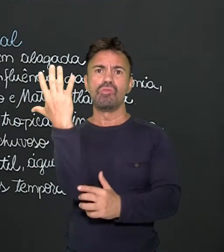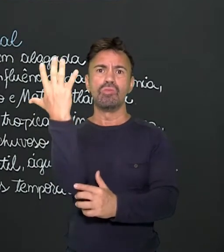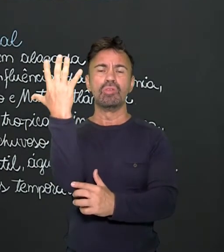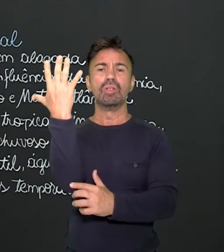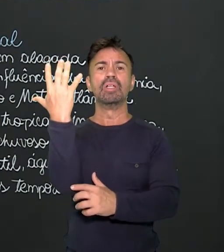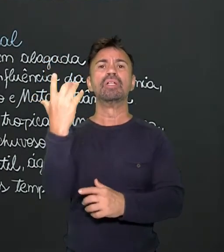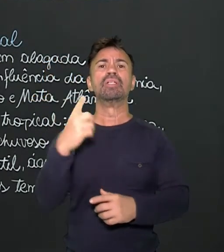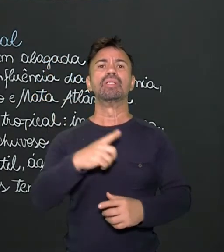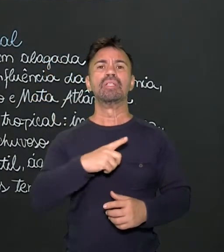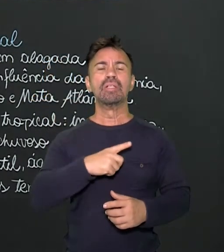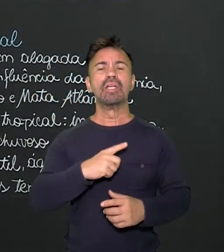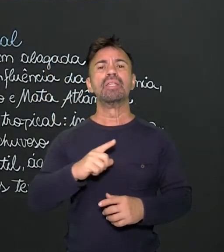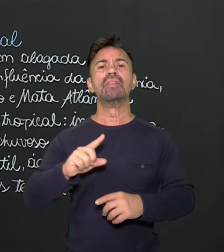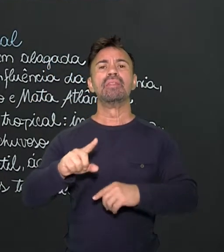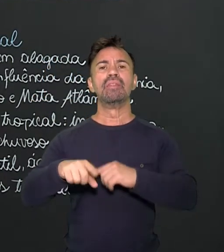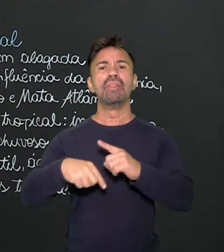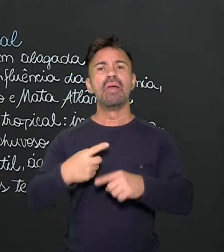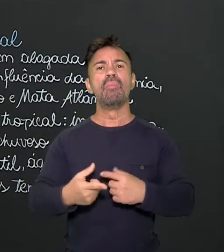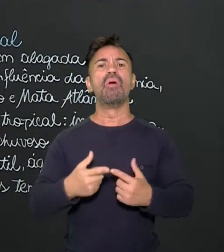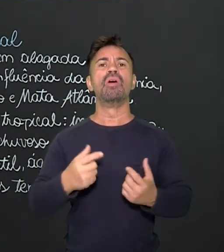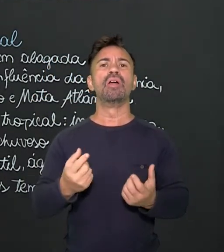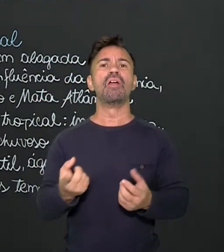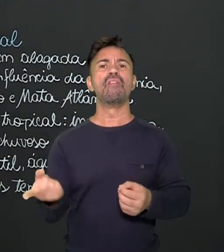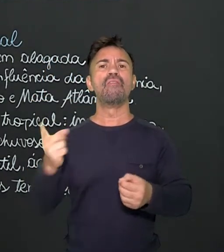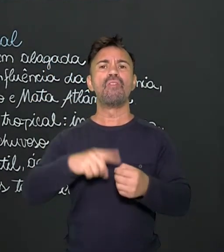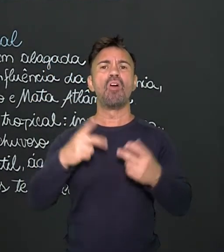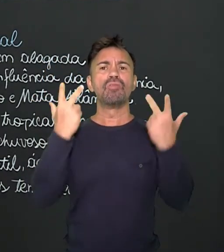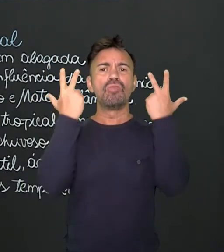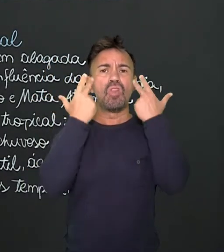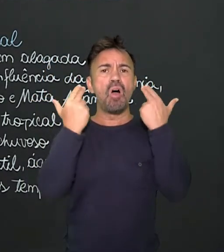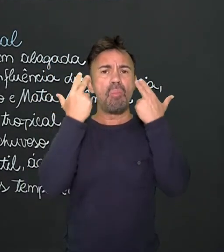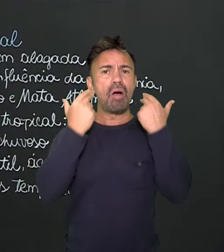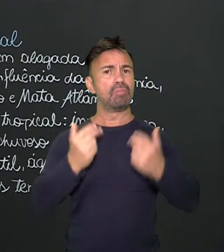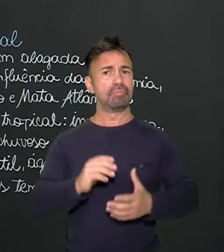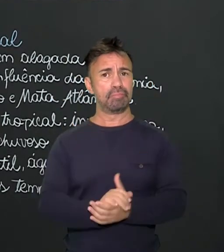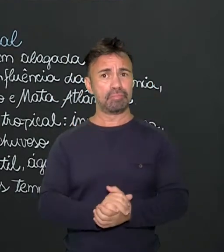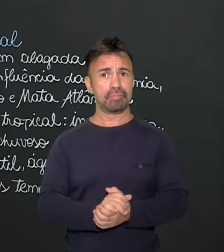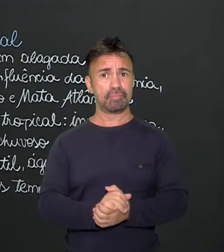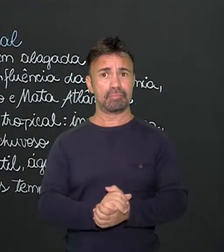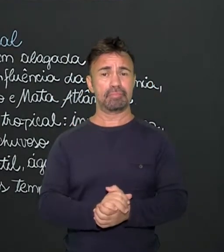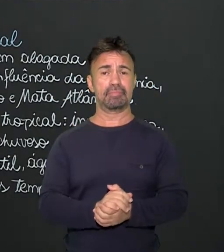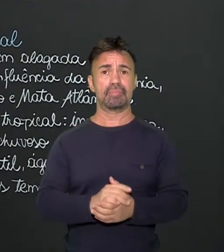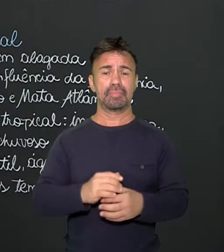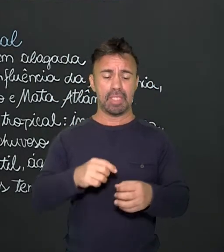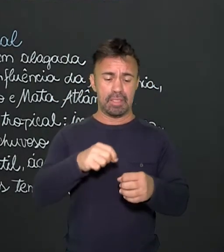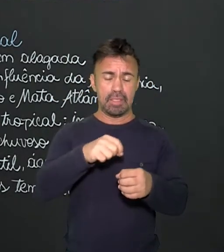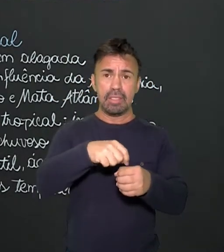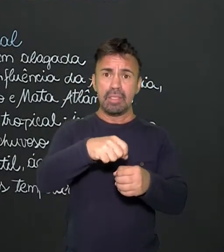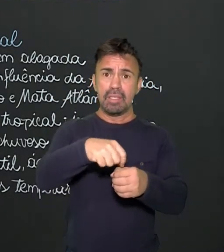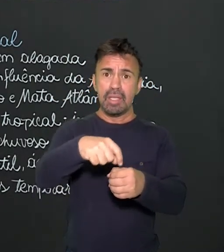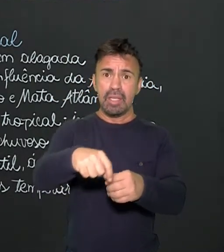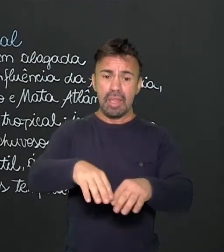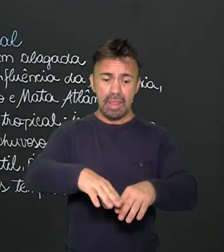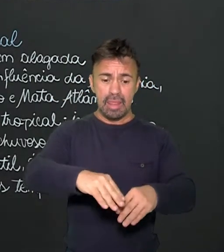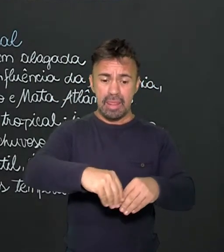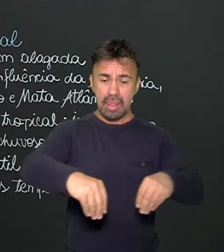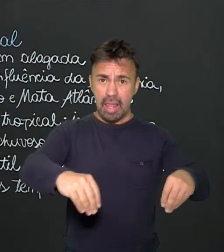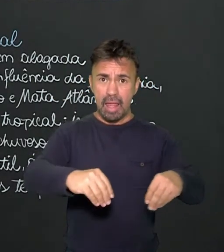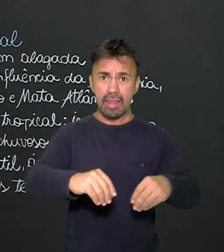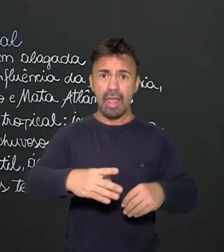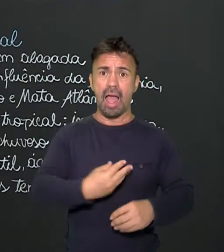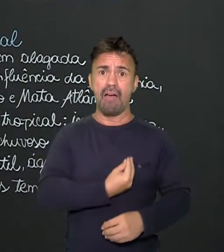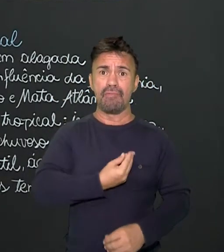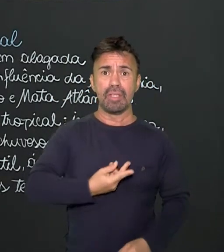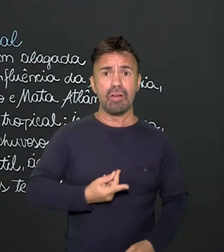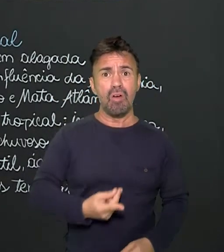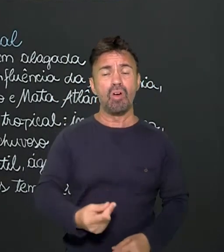queimou e sumiu, desse extrato herbáceo, ele volta depois, eu tenho um banco de sementes no solo, e a